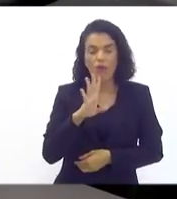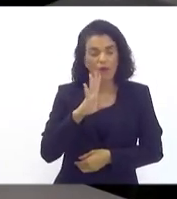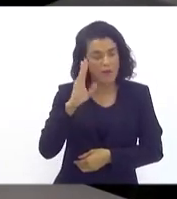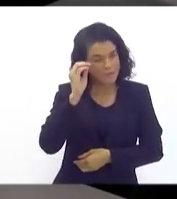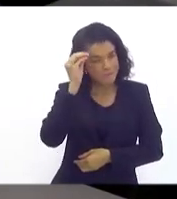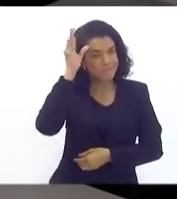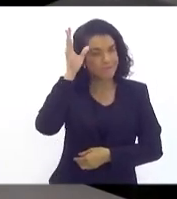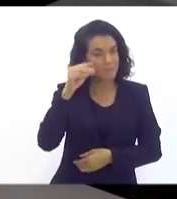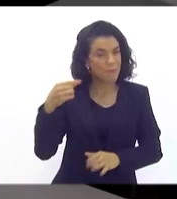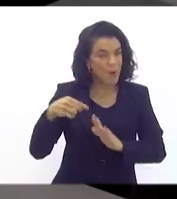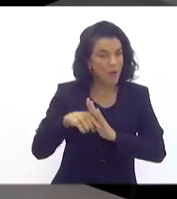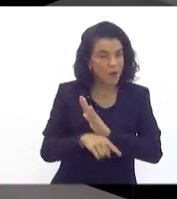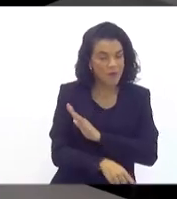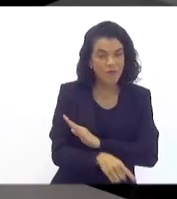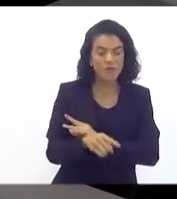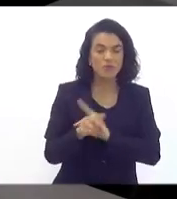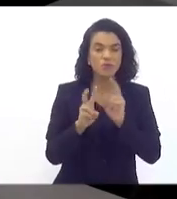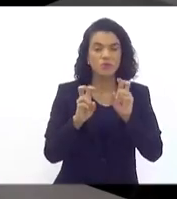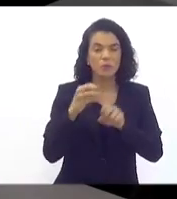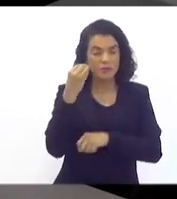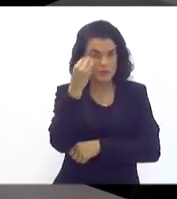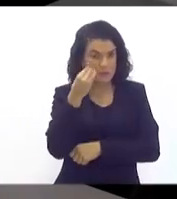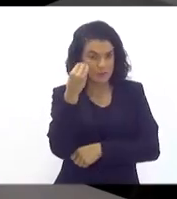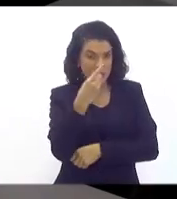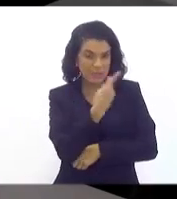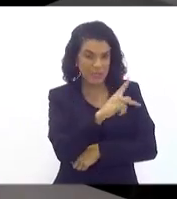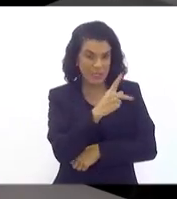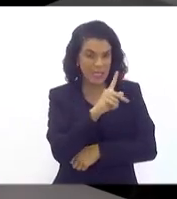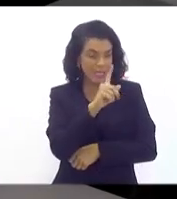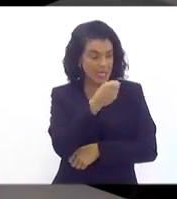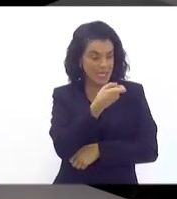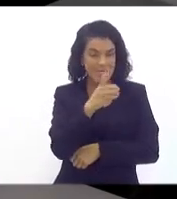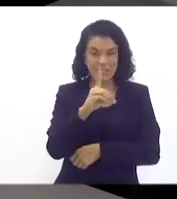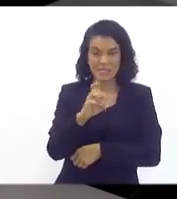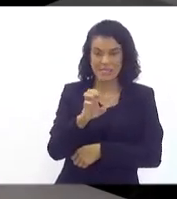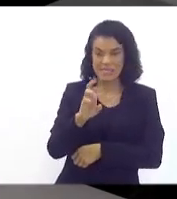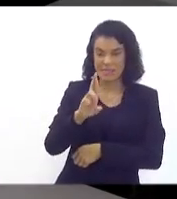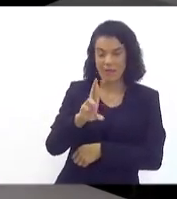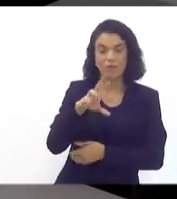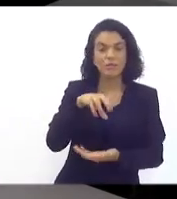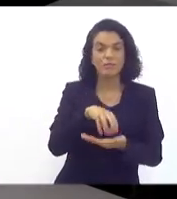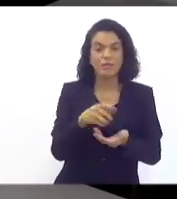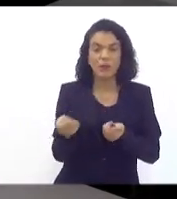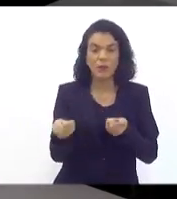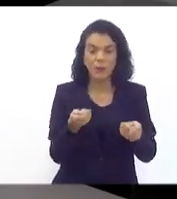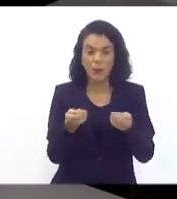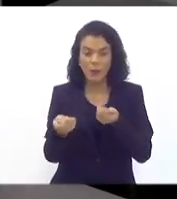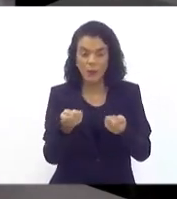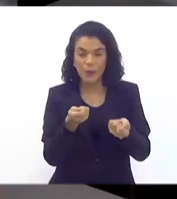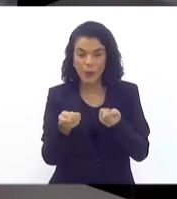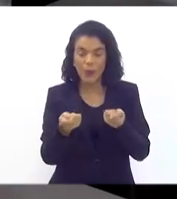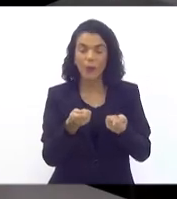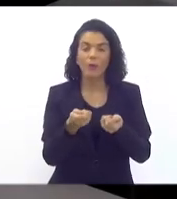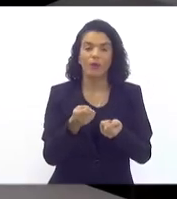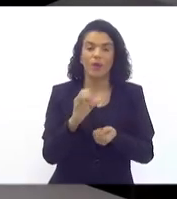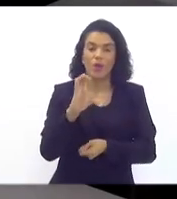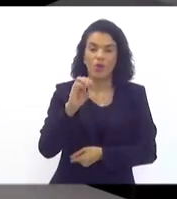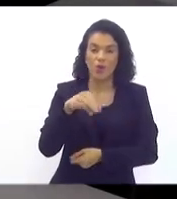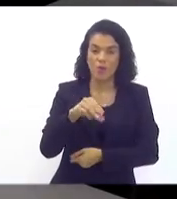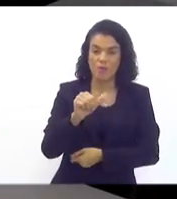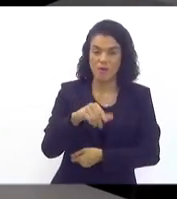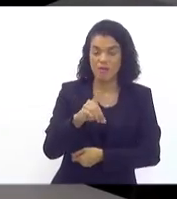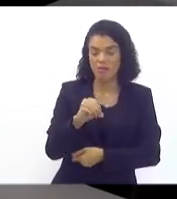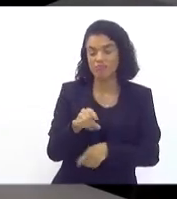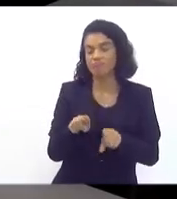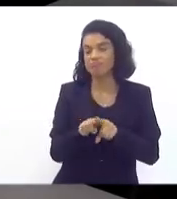obviamente com toda a experiência que ele traz do DER numa central de controle e comando que ele instalou lá e falou aqui um pouquinho